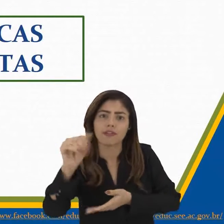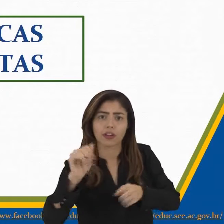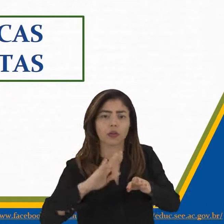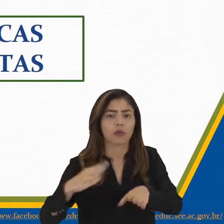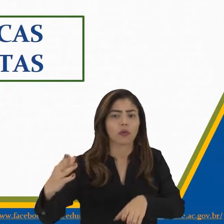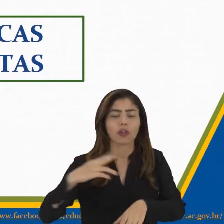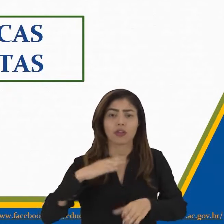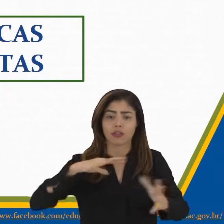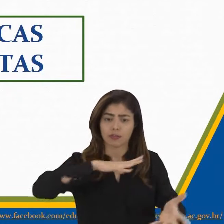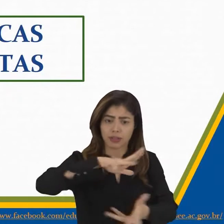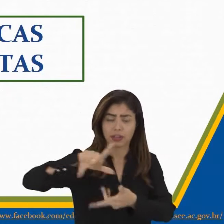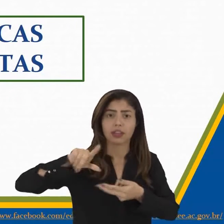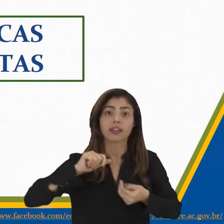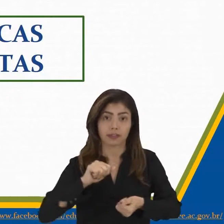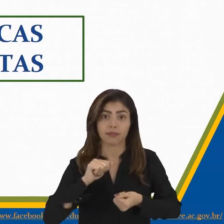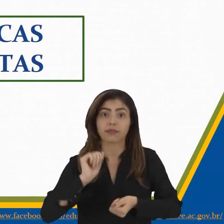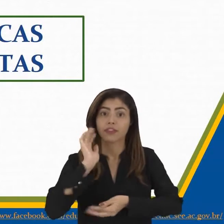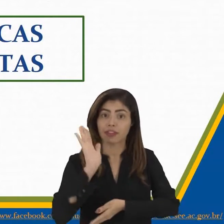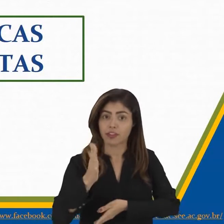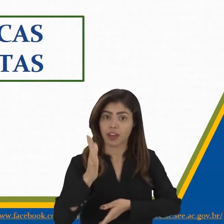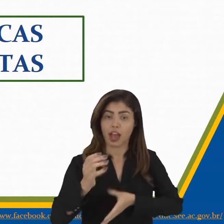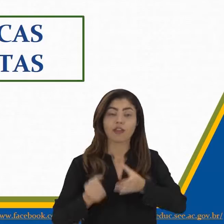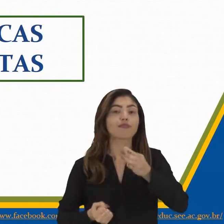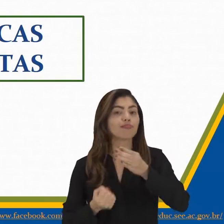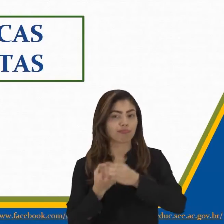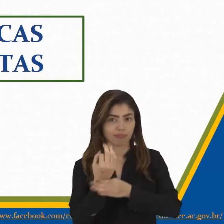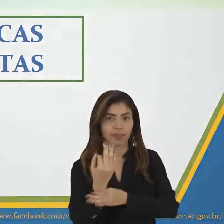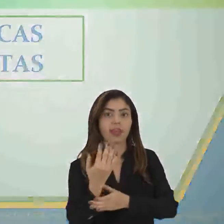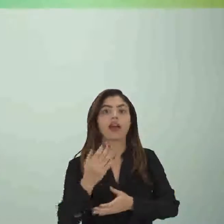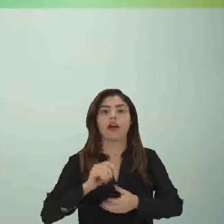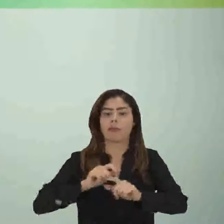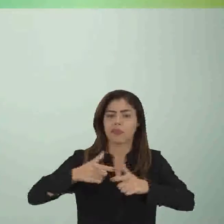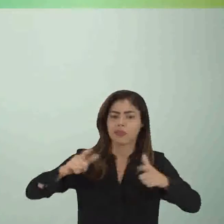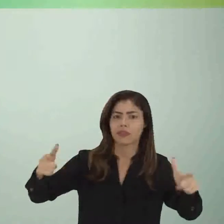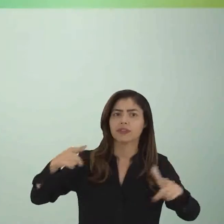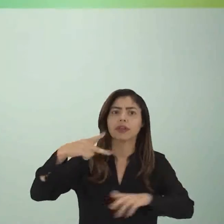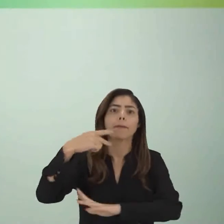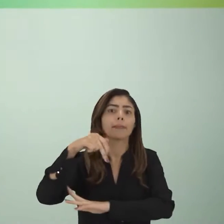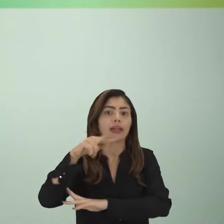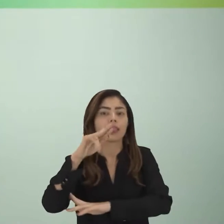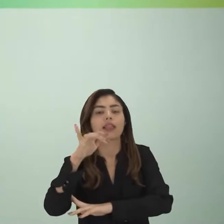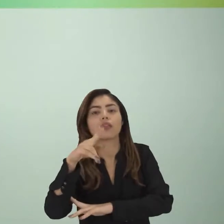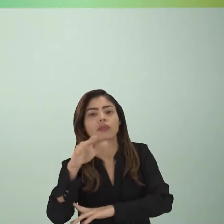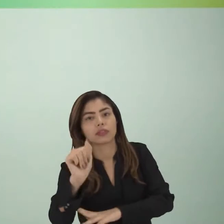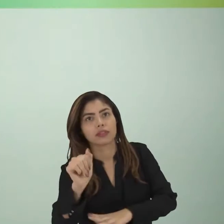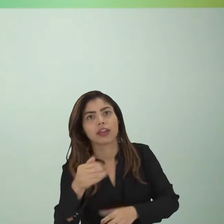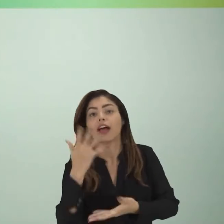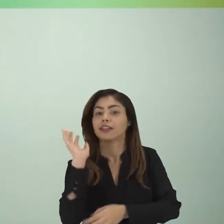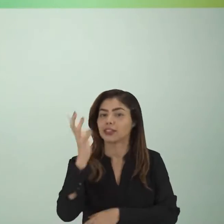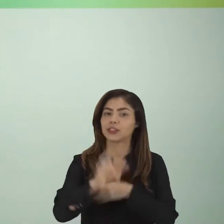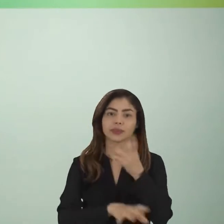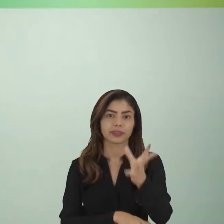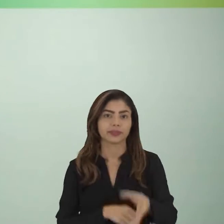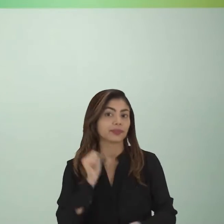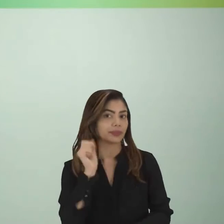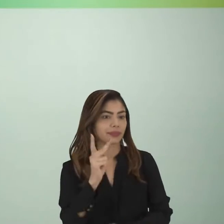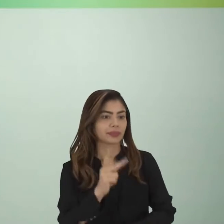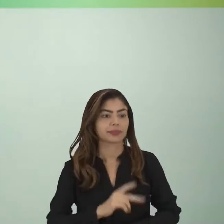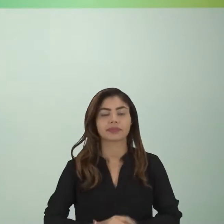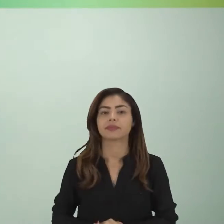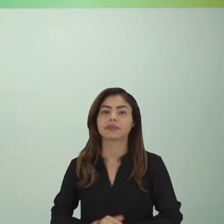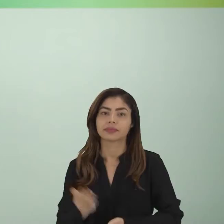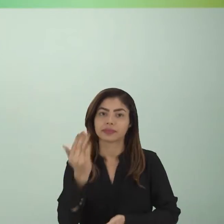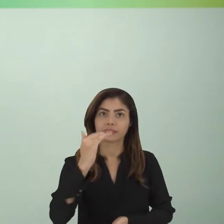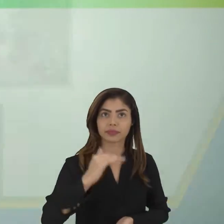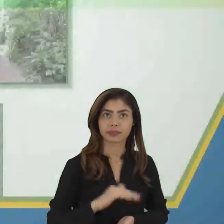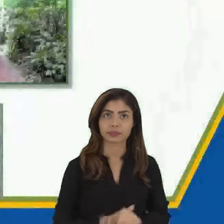o nosso planeta ele era regido por imensos pântanos, ou seja, as plantas, ok? Então